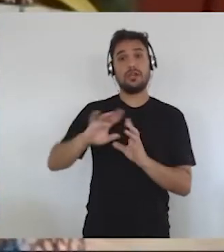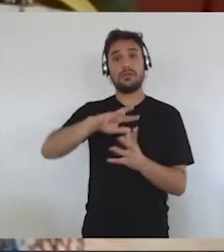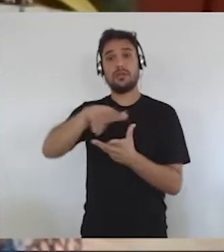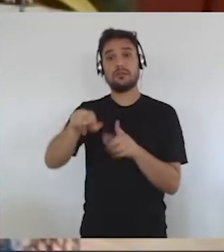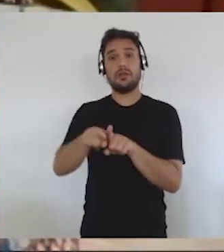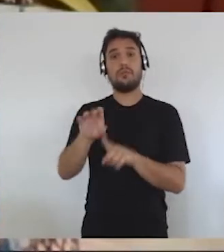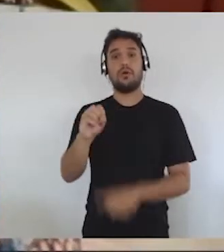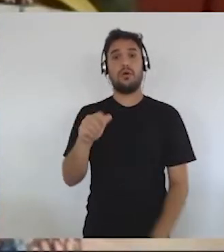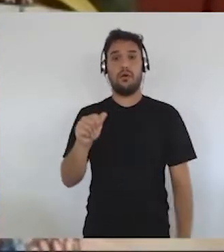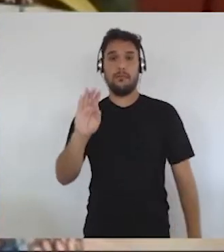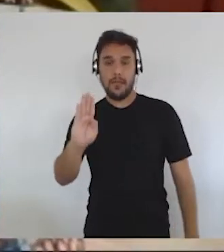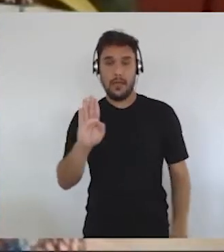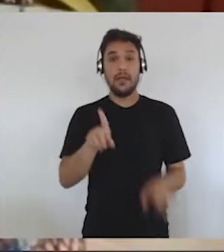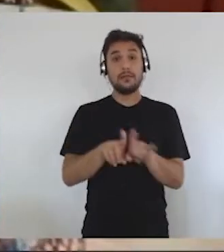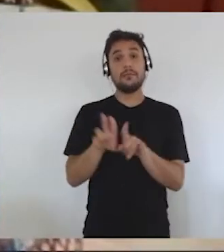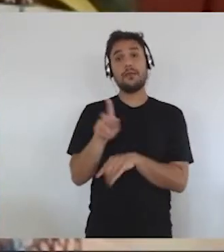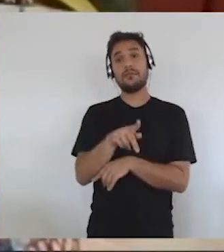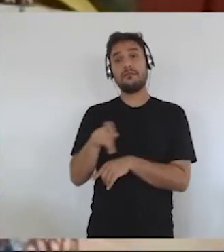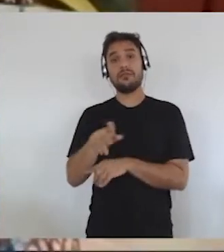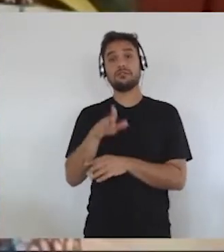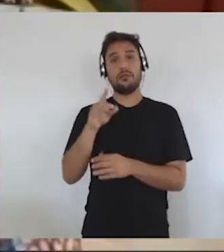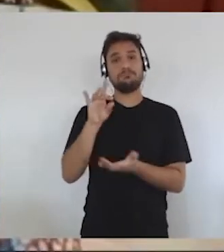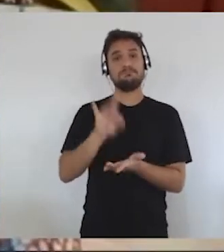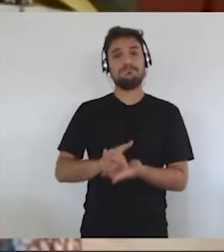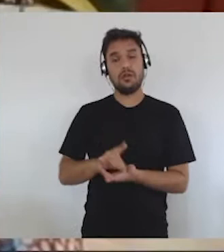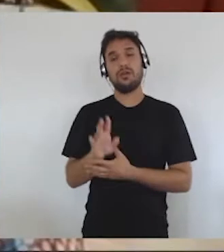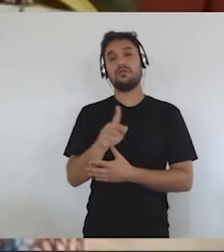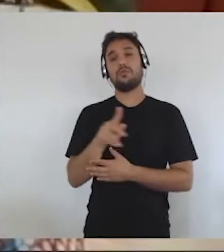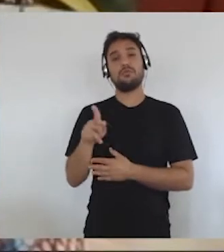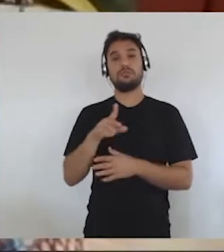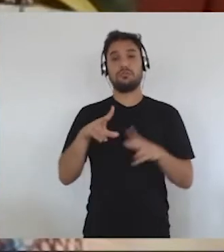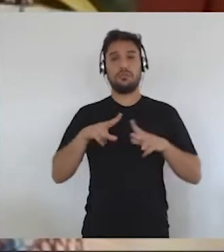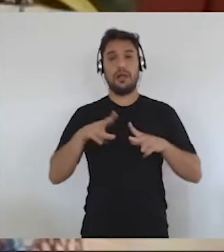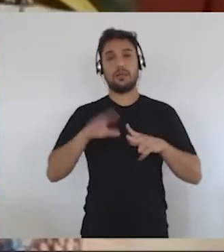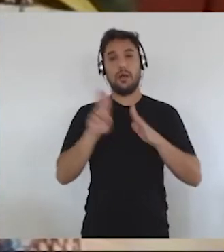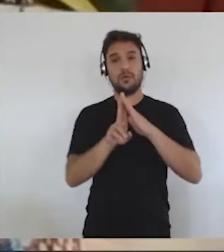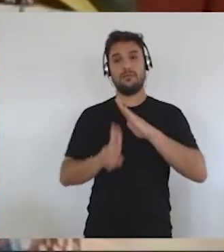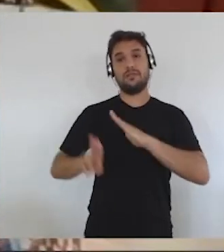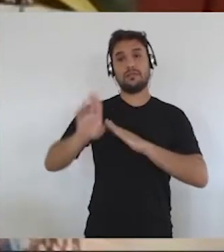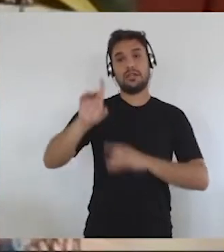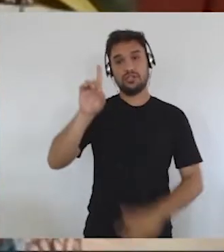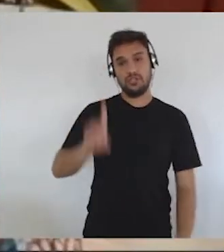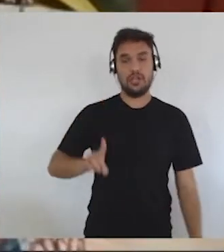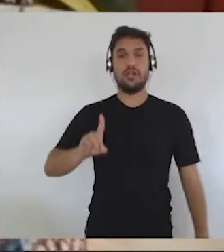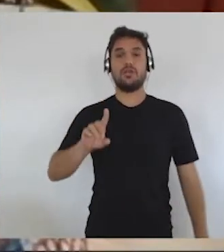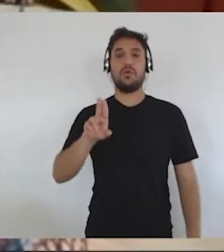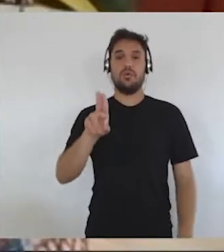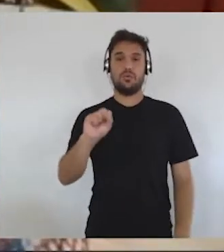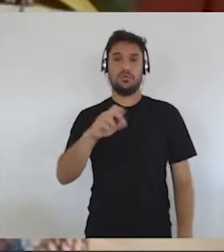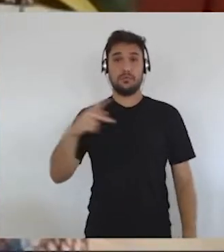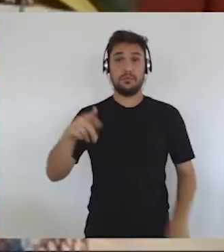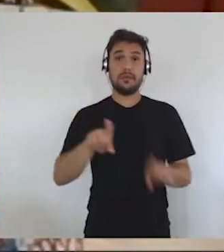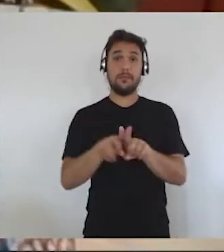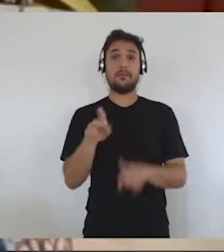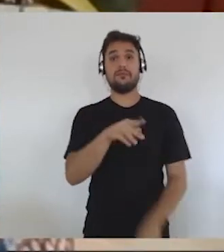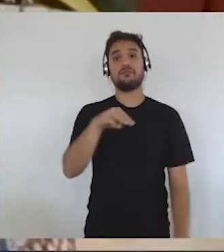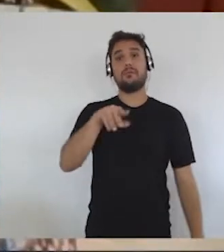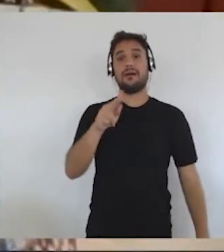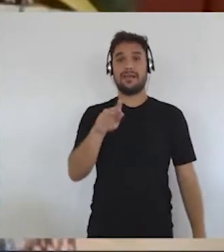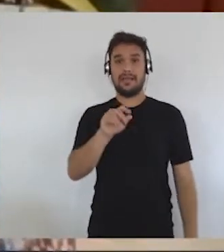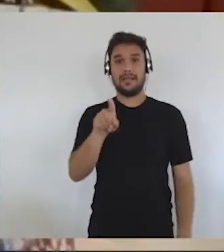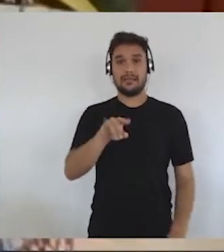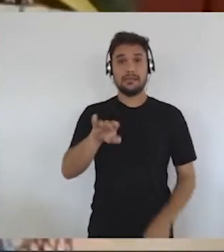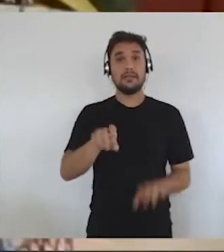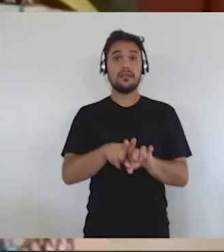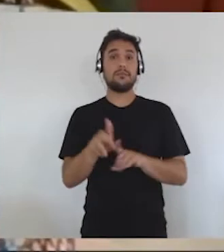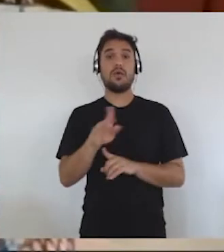Conselho Federal da OAB, professor titular de Direito Internacional Privado da Faculdade de Direito da USP, professor do Mackenzie e coordenador